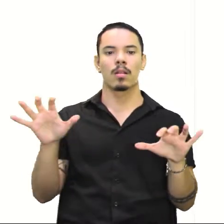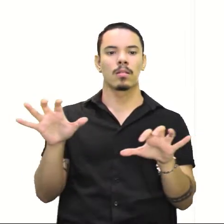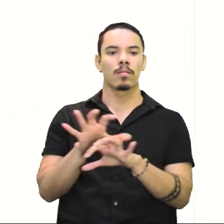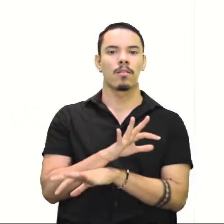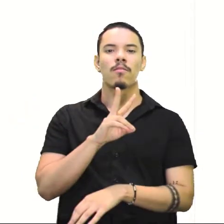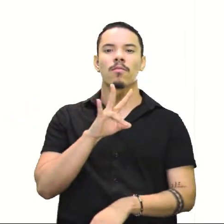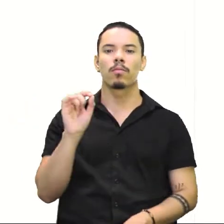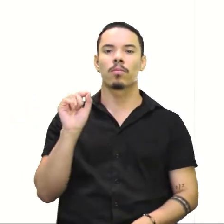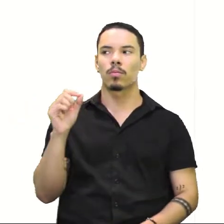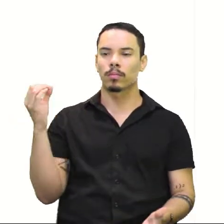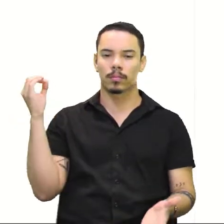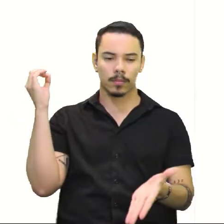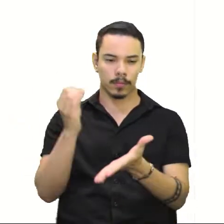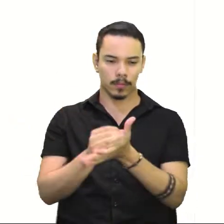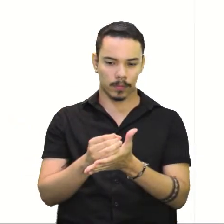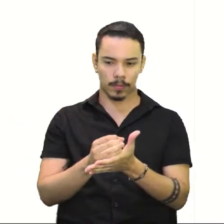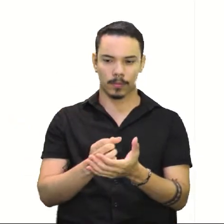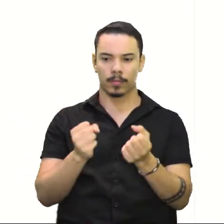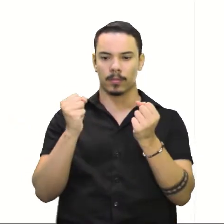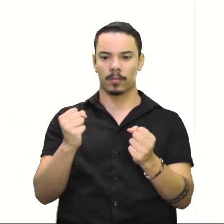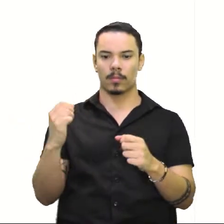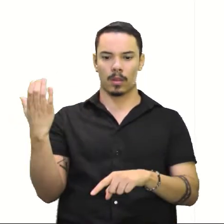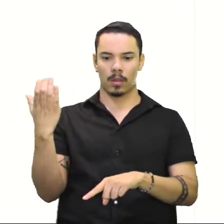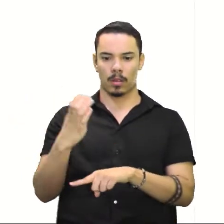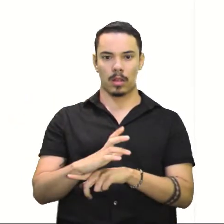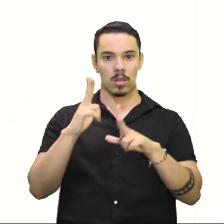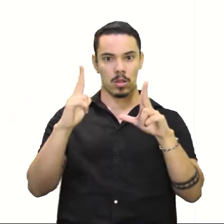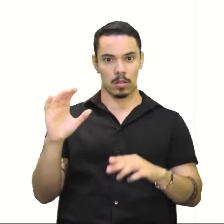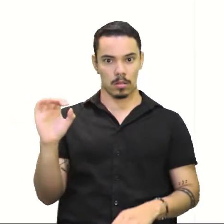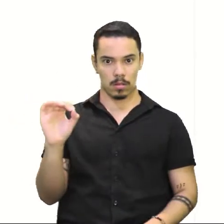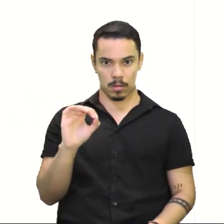polinômio, vamos falar que ele tem que ser igual a zero.